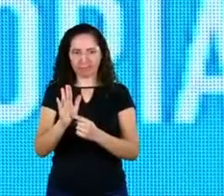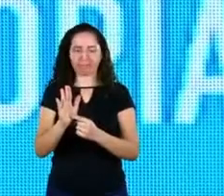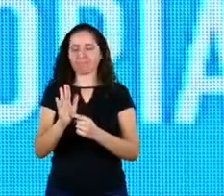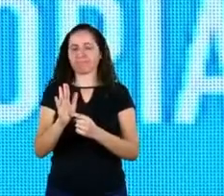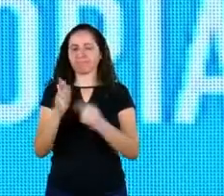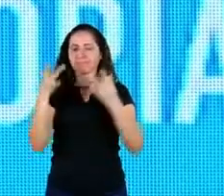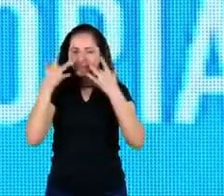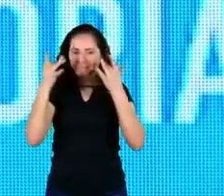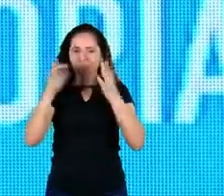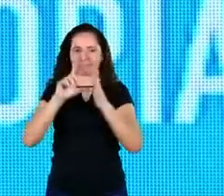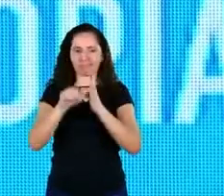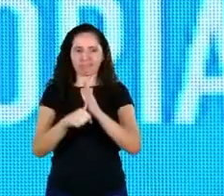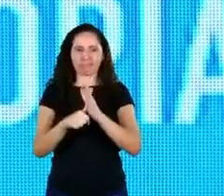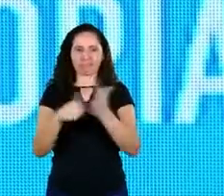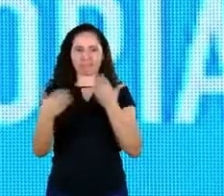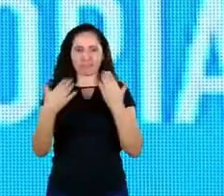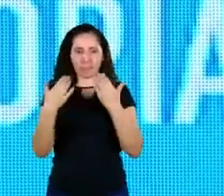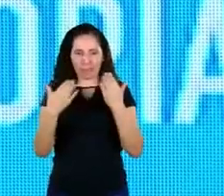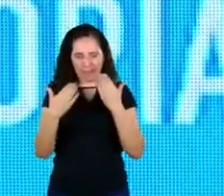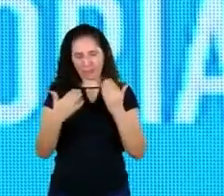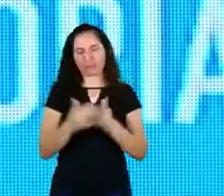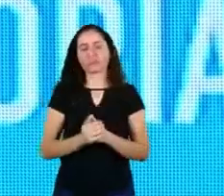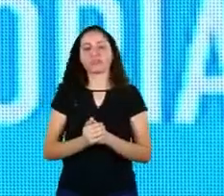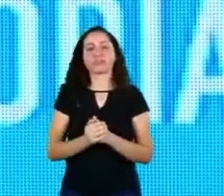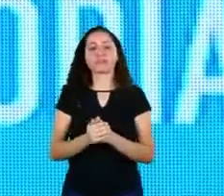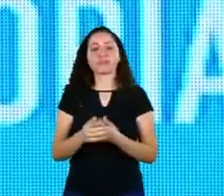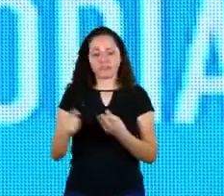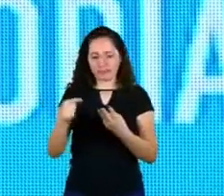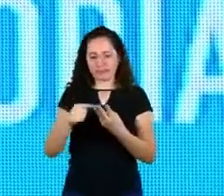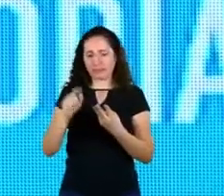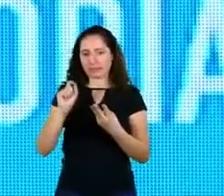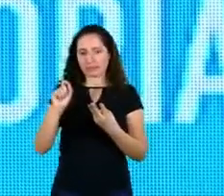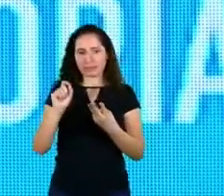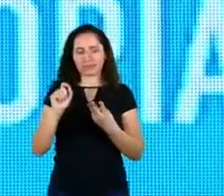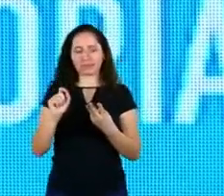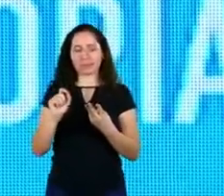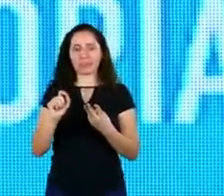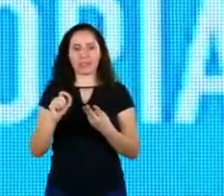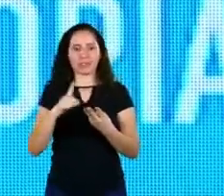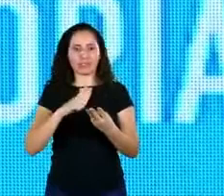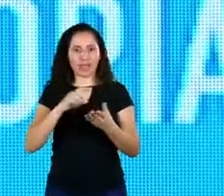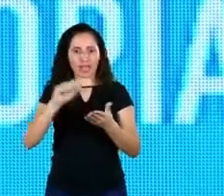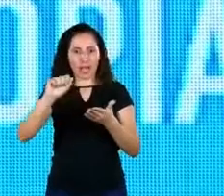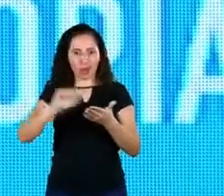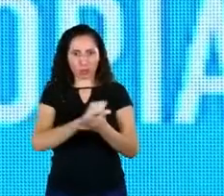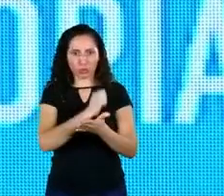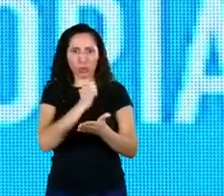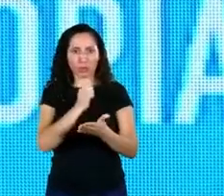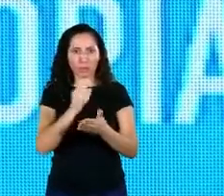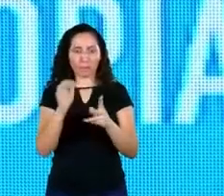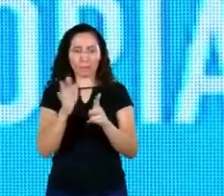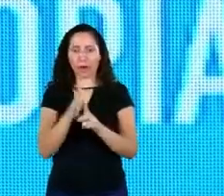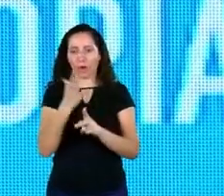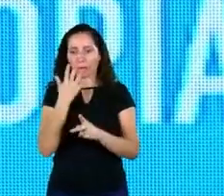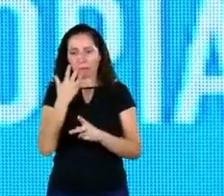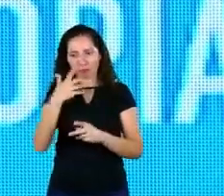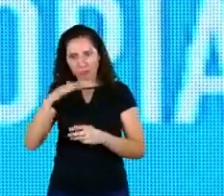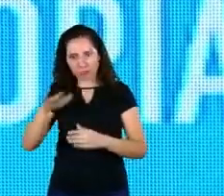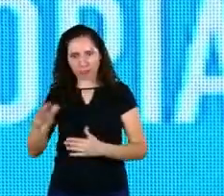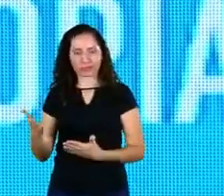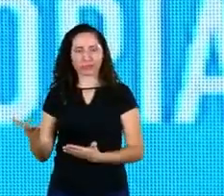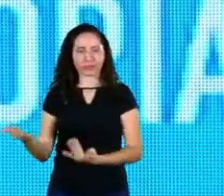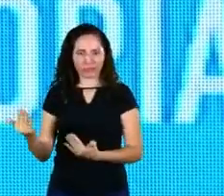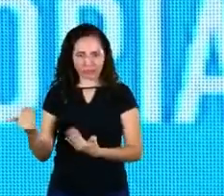debate sobre a obra do Milton Santos. E temos o nosso autor infanto-juvenil, né? O autor infanto-juvenil dessa edição,